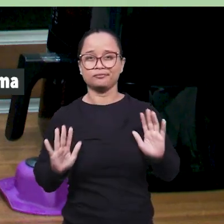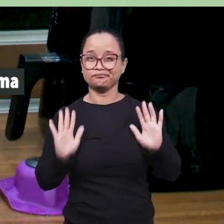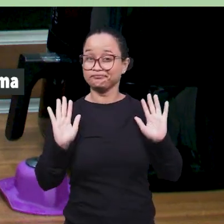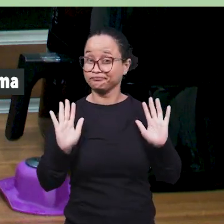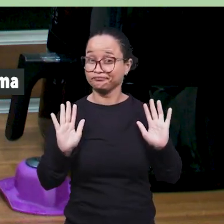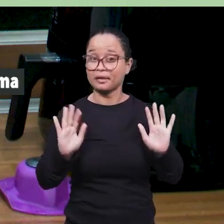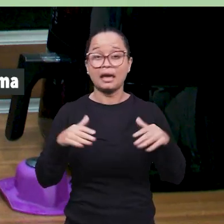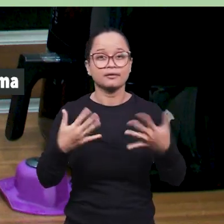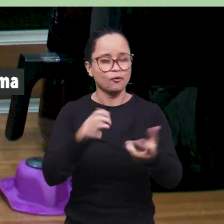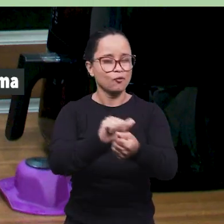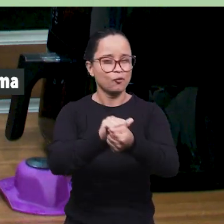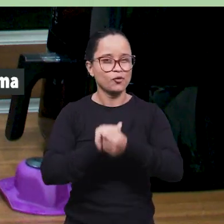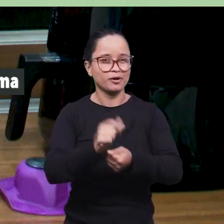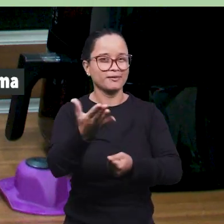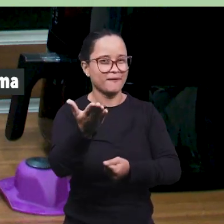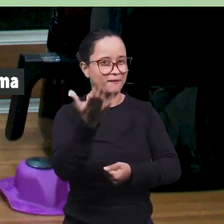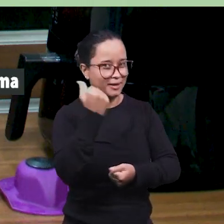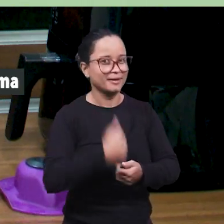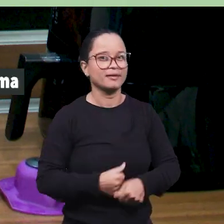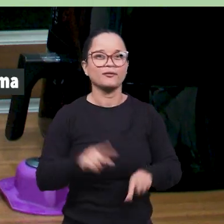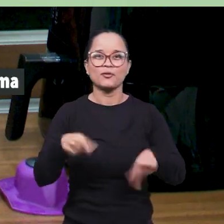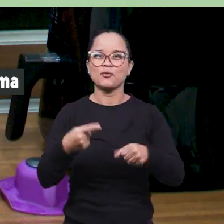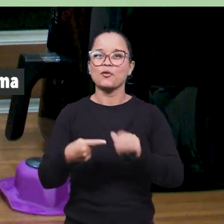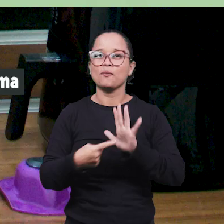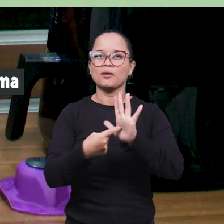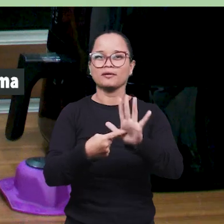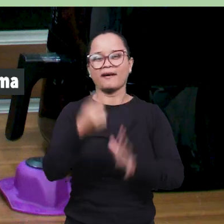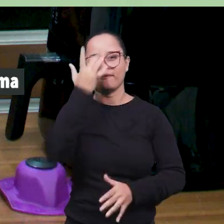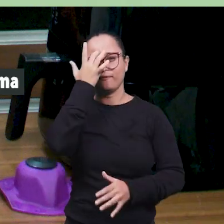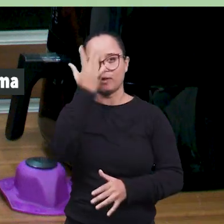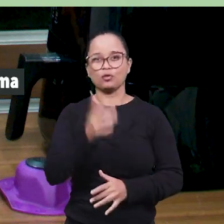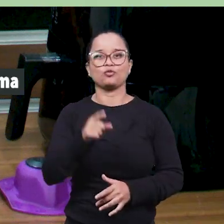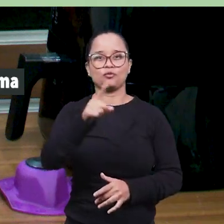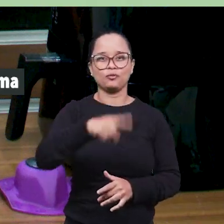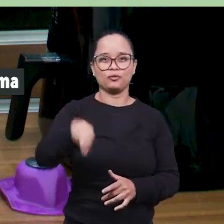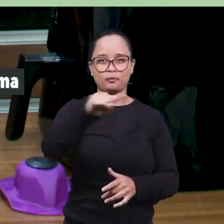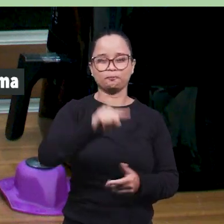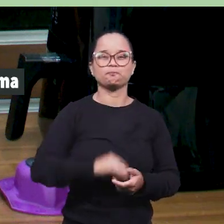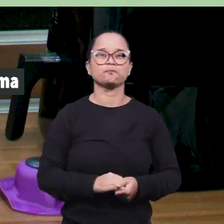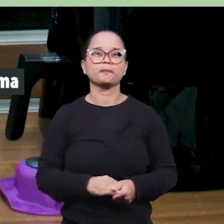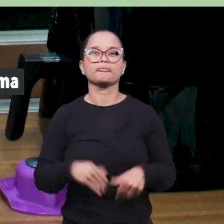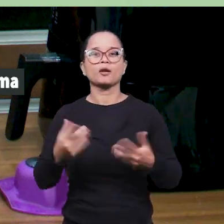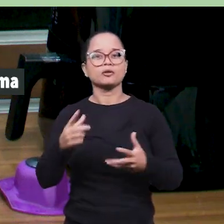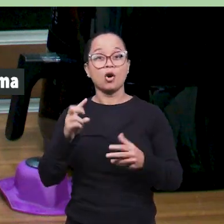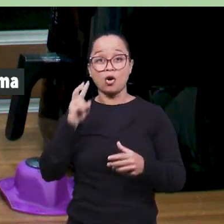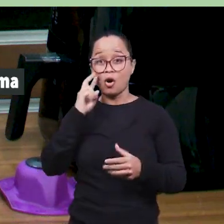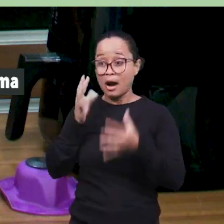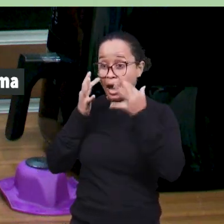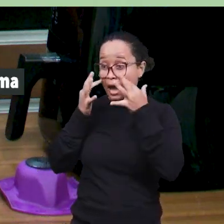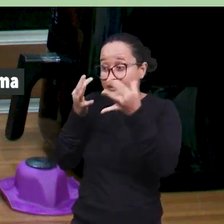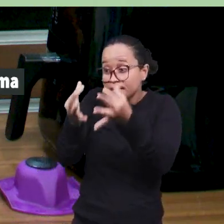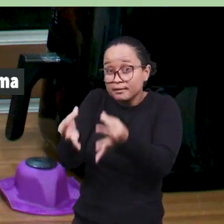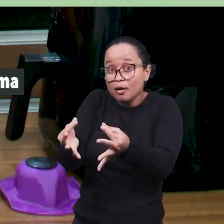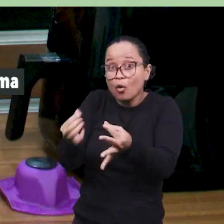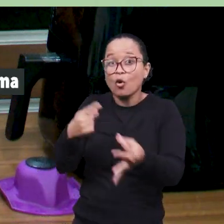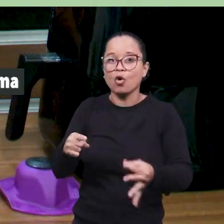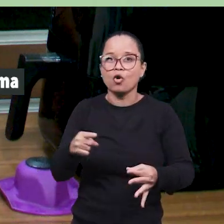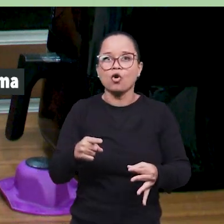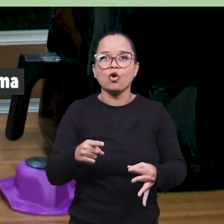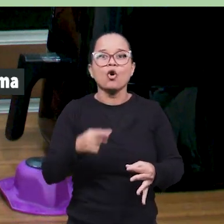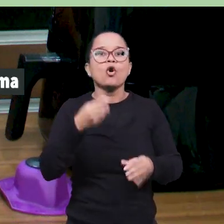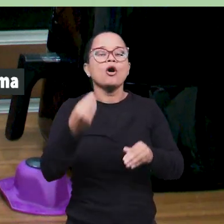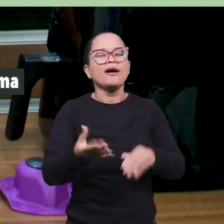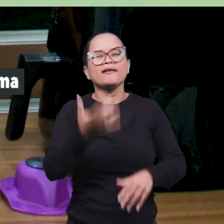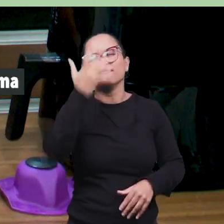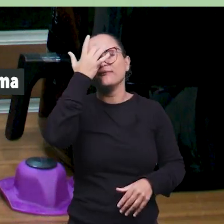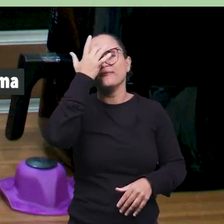Então, vamos comigo? Vou mostrar o que é prático para vocês. Gente, observem que ela vai passar ali